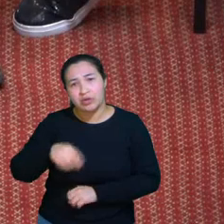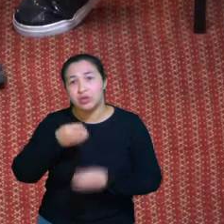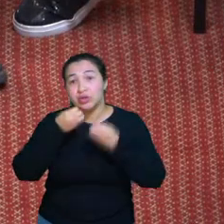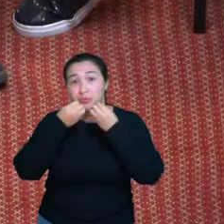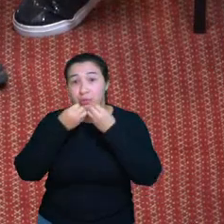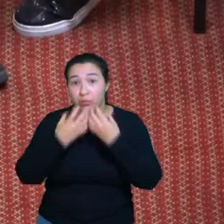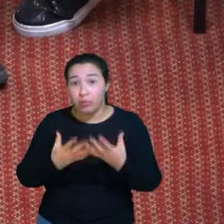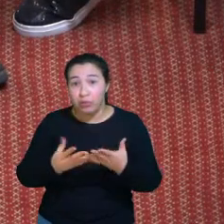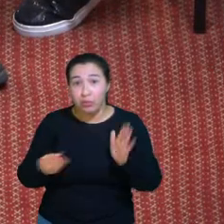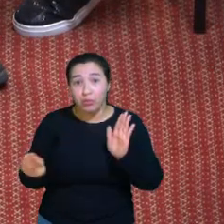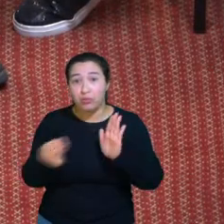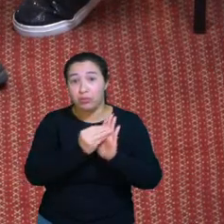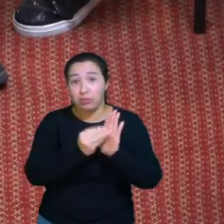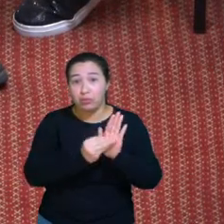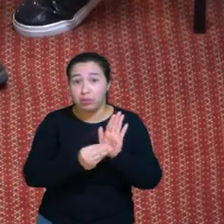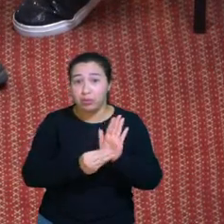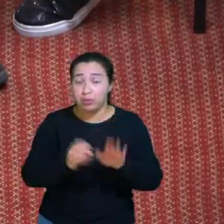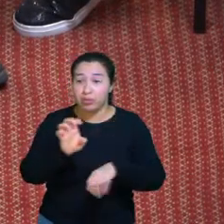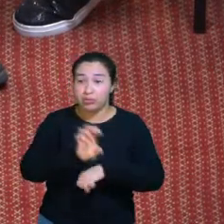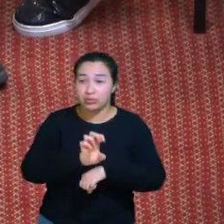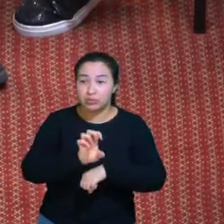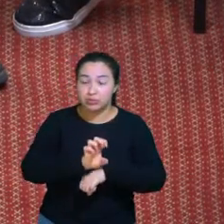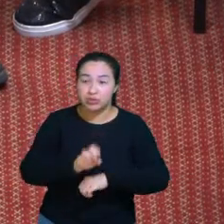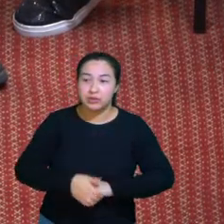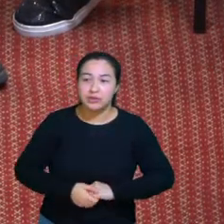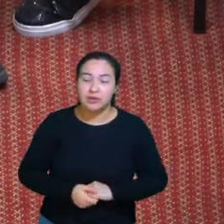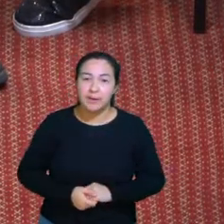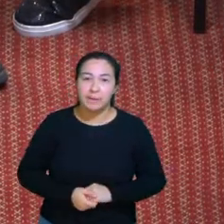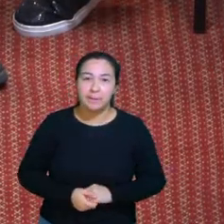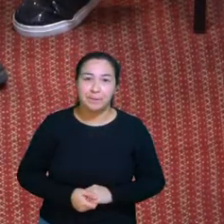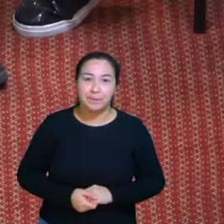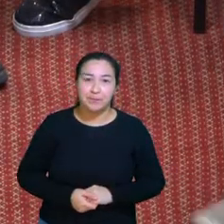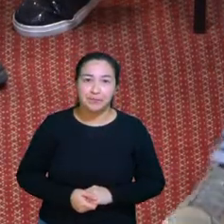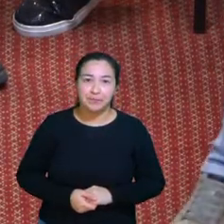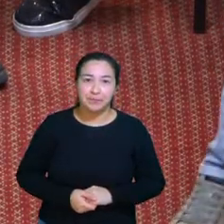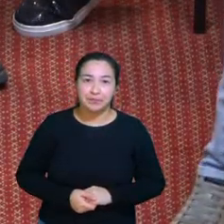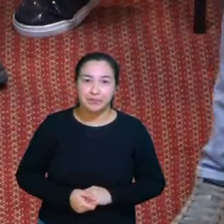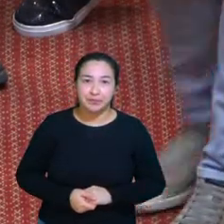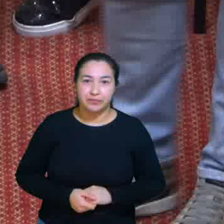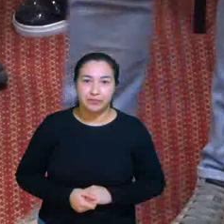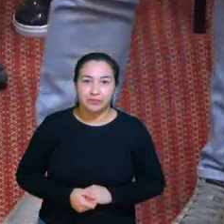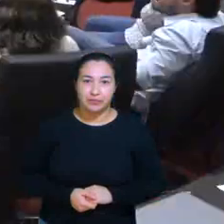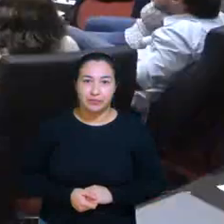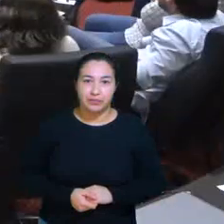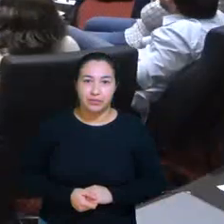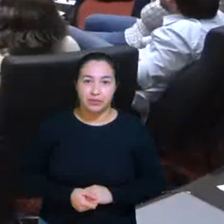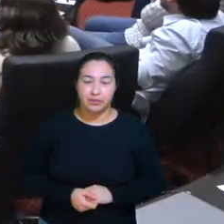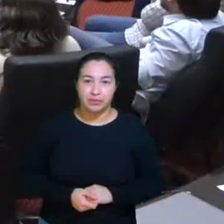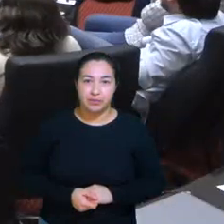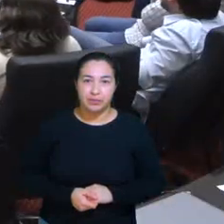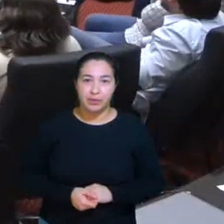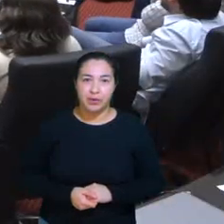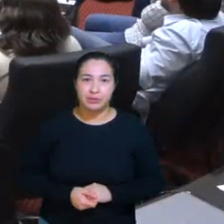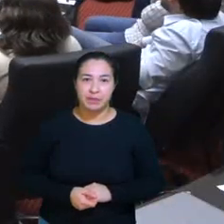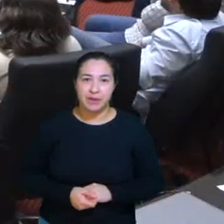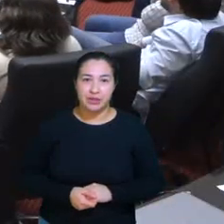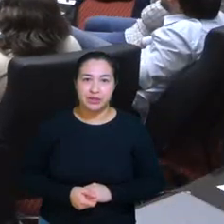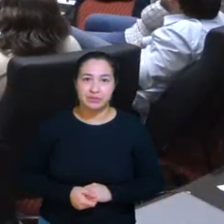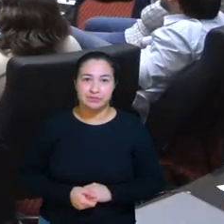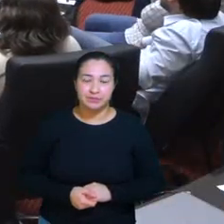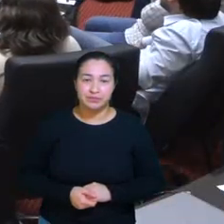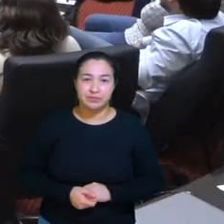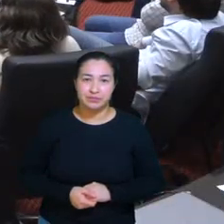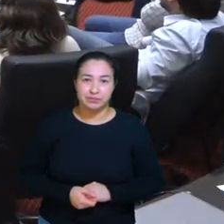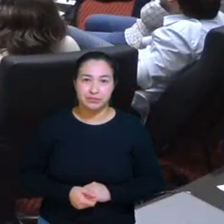estado eu acho mental tá bom ah Maurício Obrigado eh aqui O pessoal já tá redigindo porque eu acho que é preciso